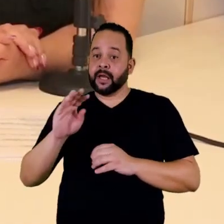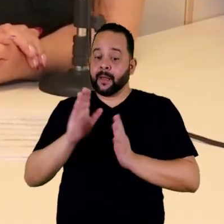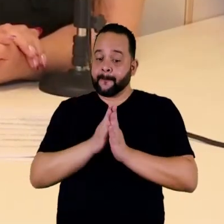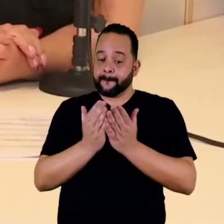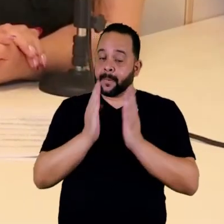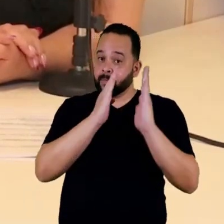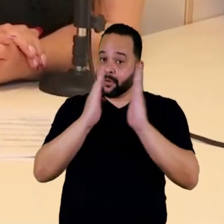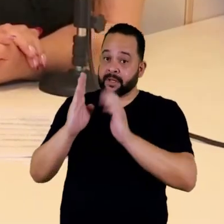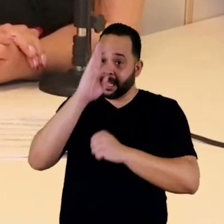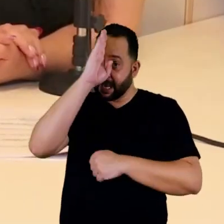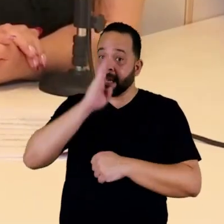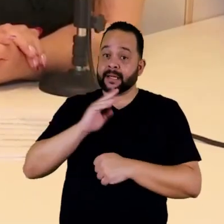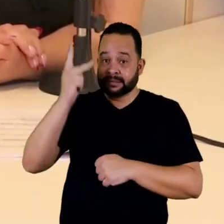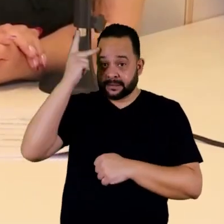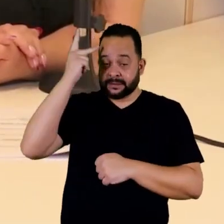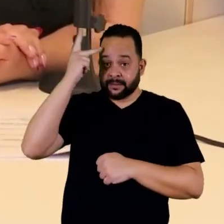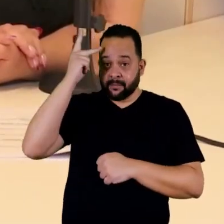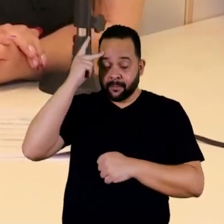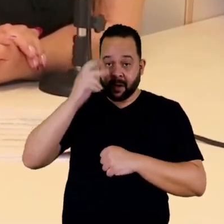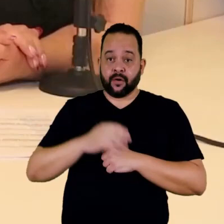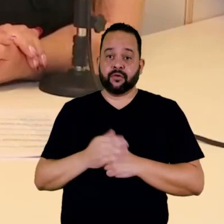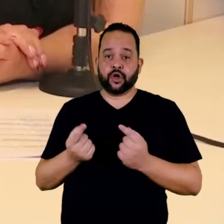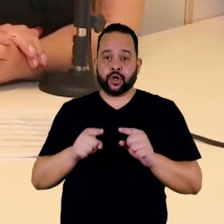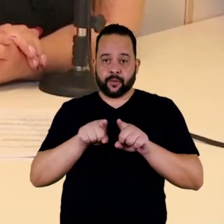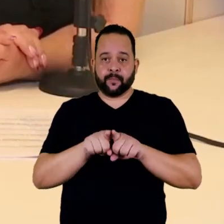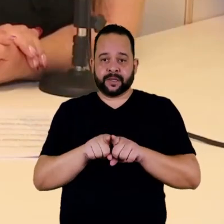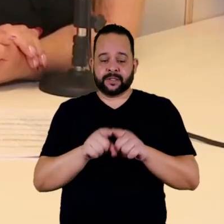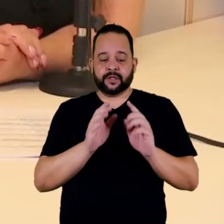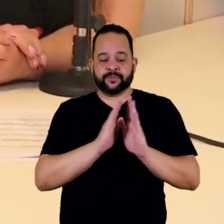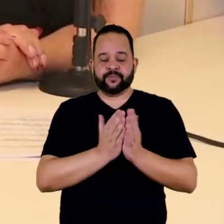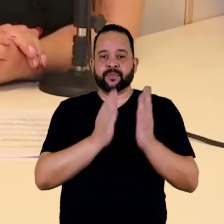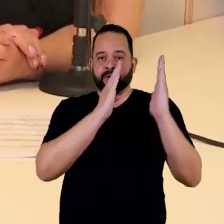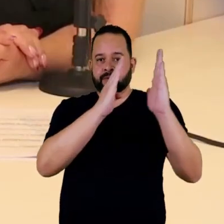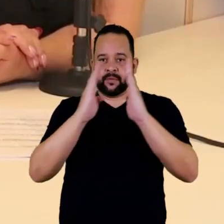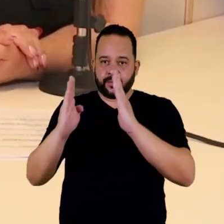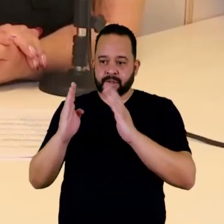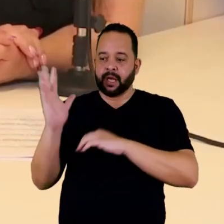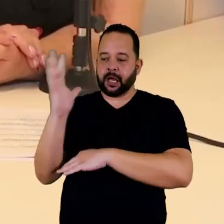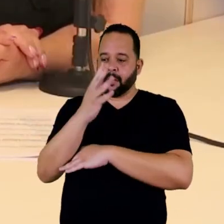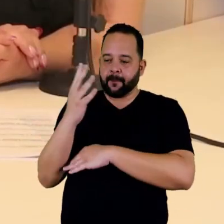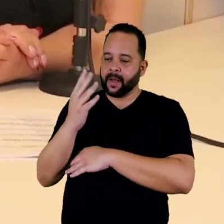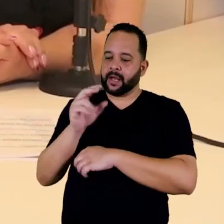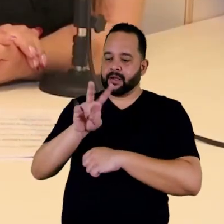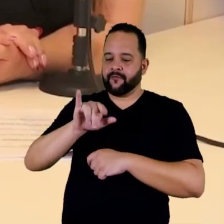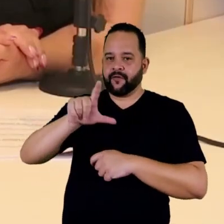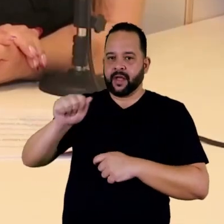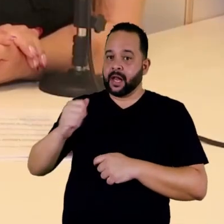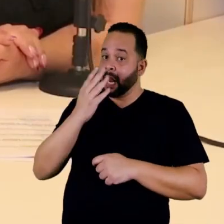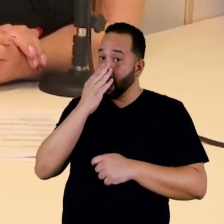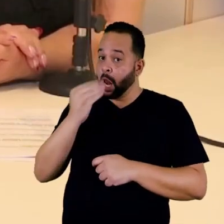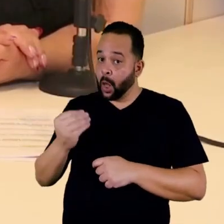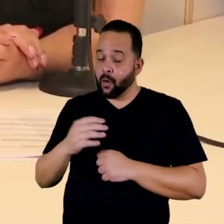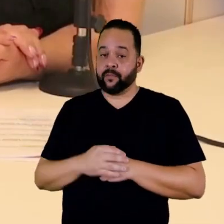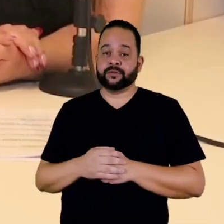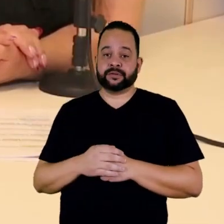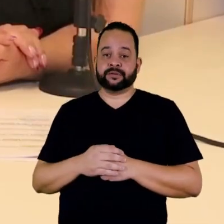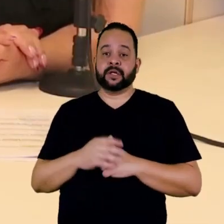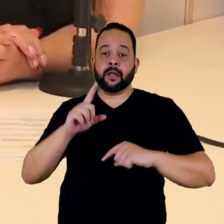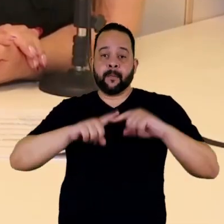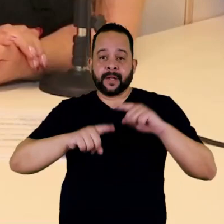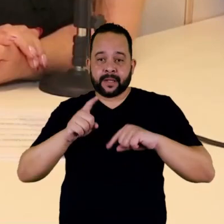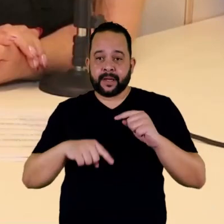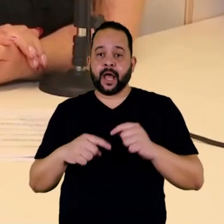gratuita de São Paulo em parceria com a biblioteca Parque Vila Lobos equipamentos da Secretaria da